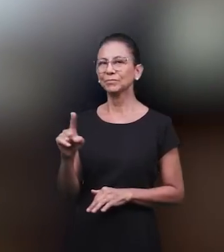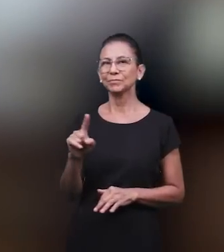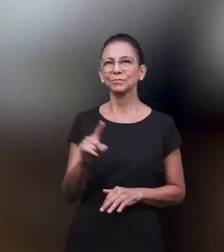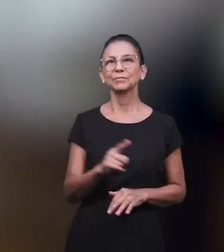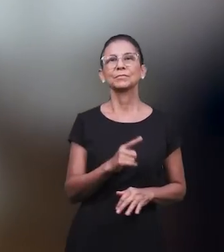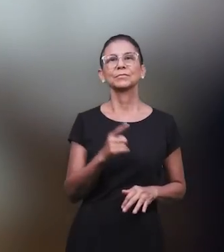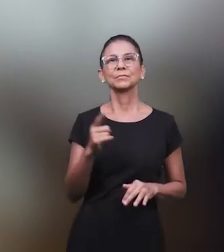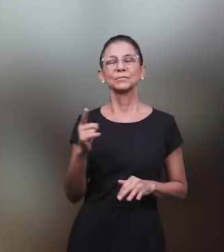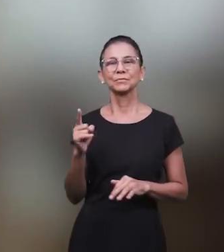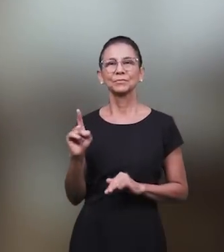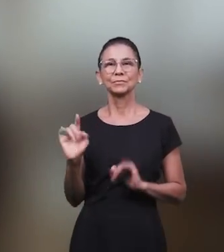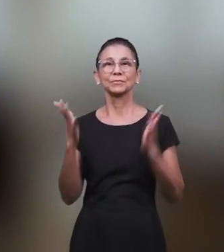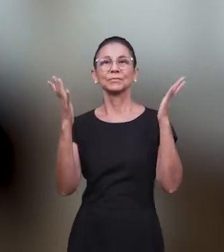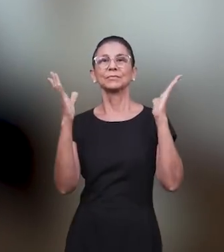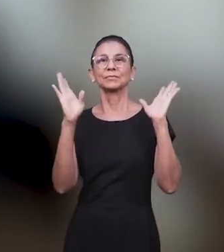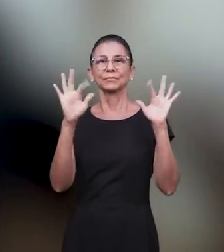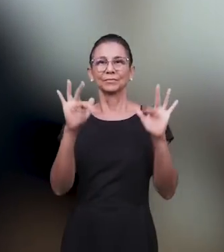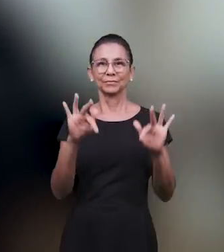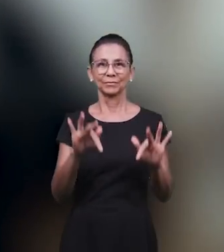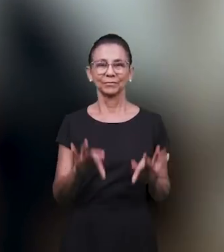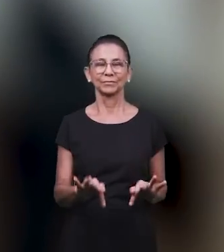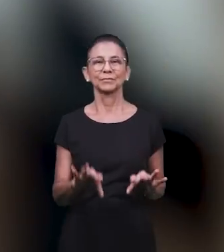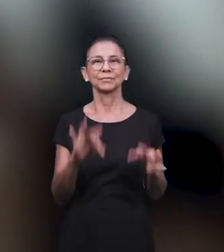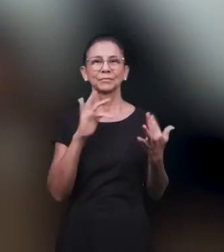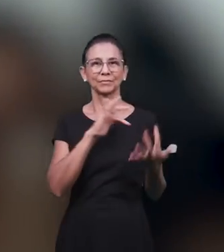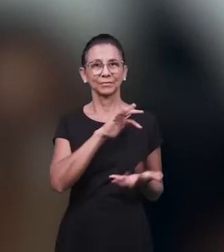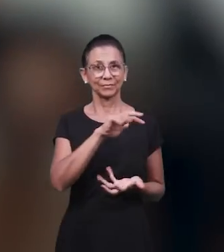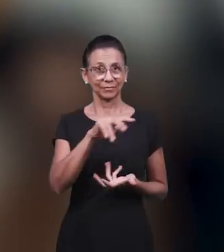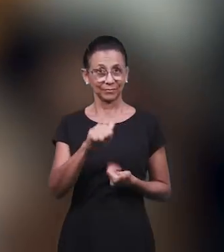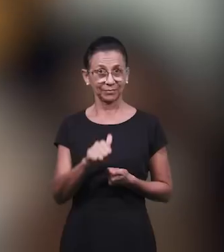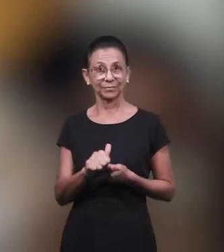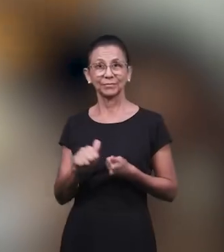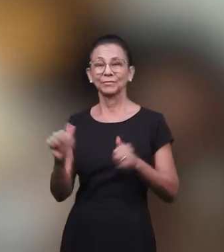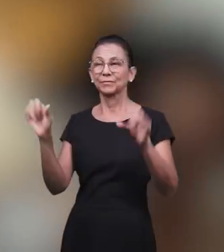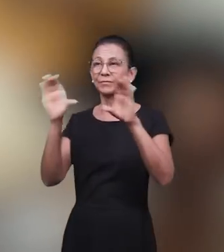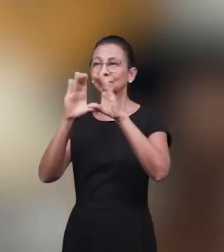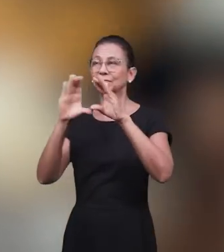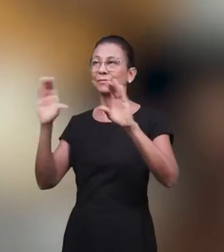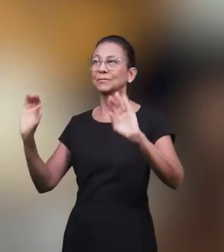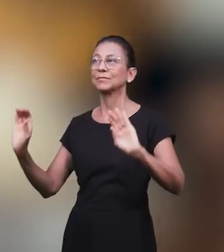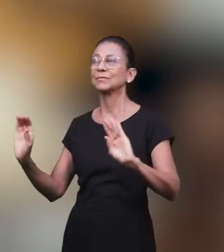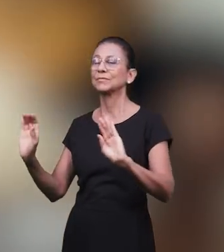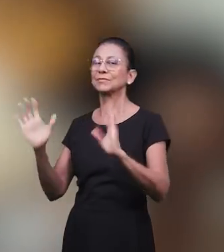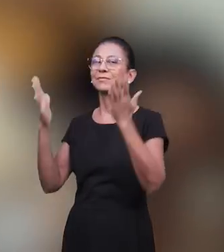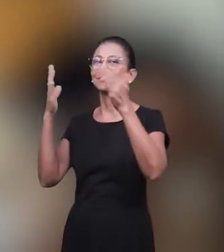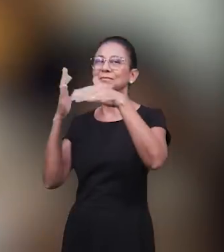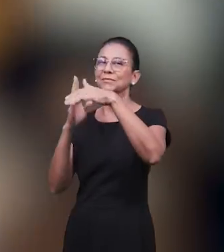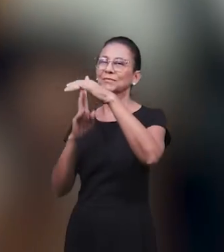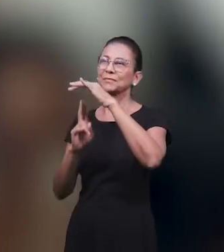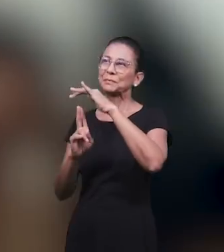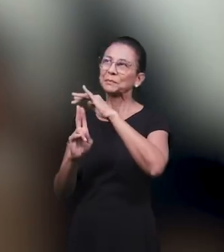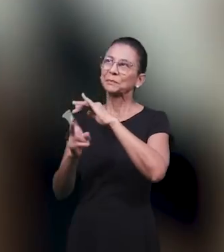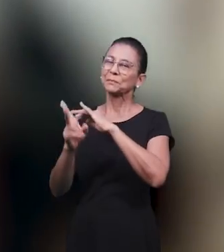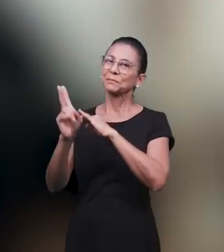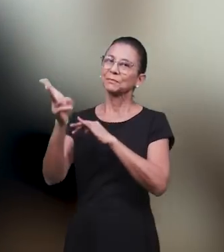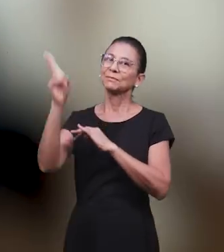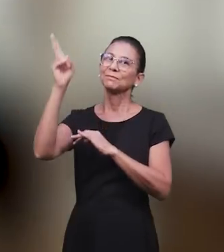acabar. Quando gritar na terra, no céu vai